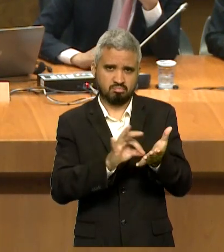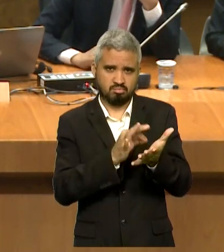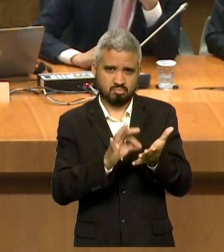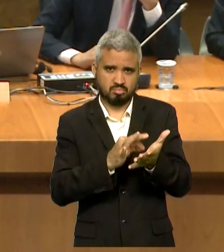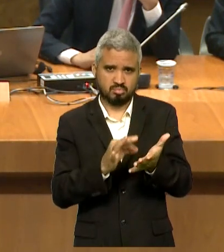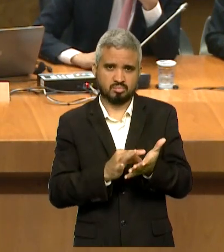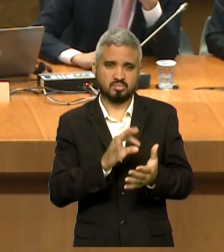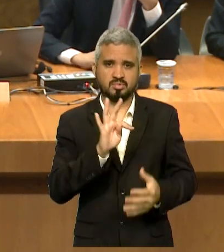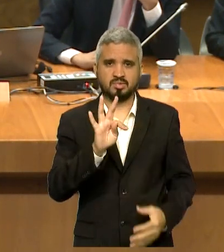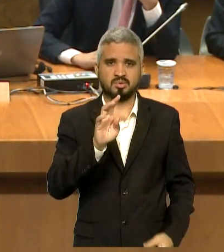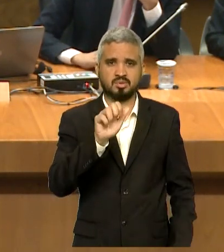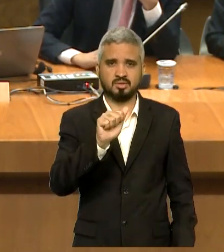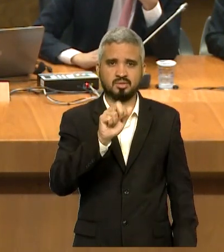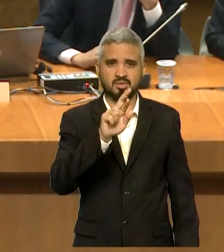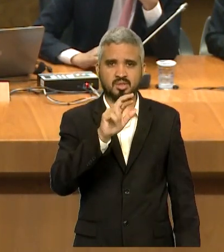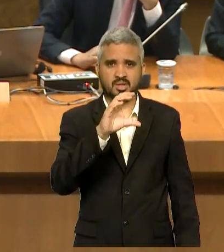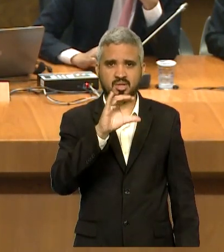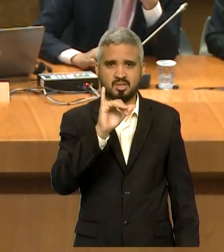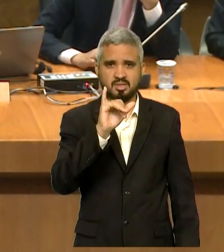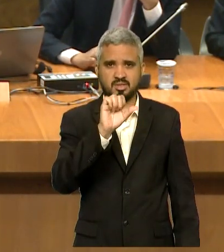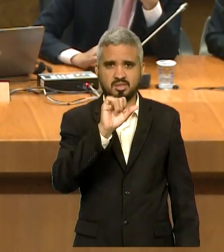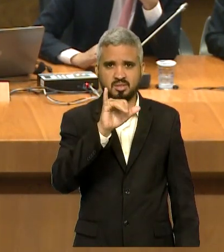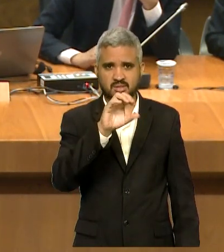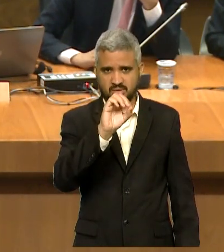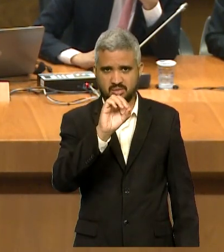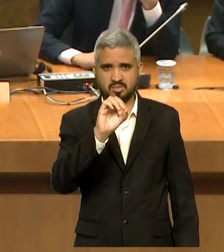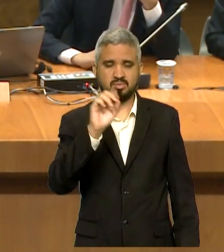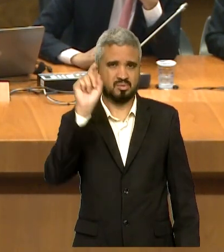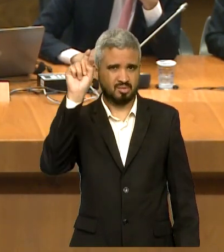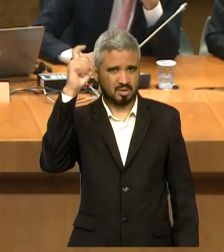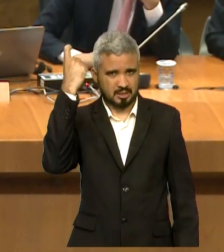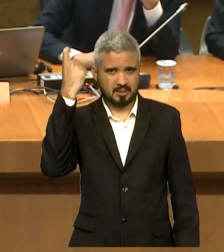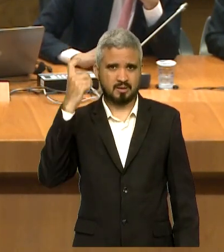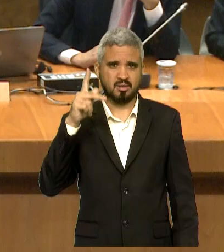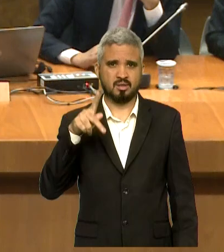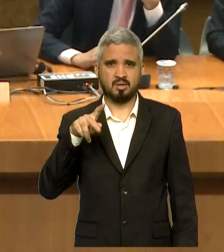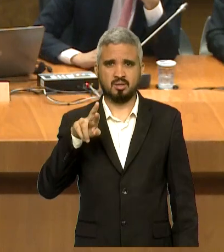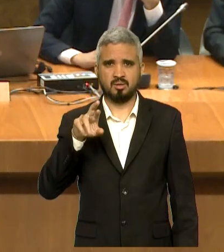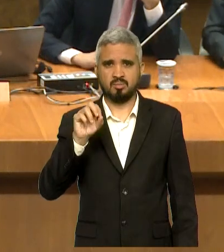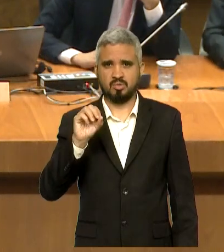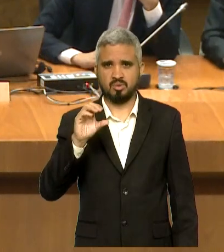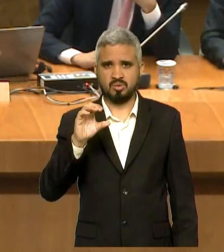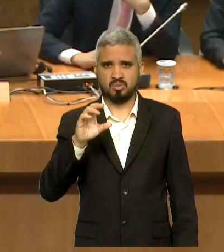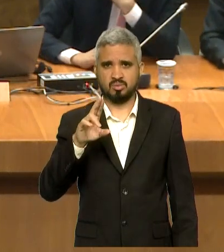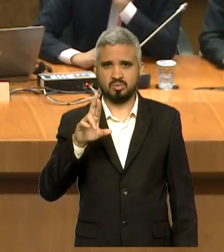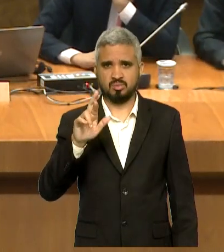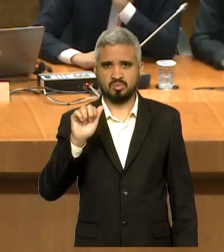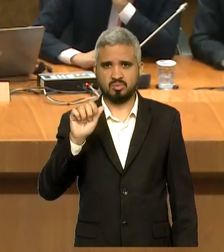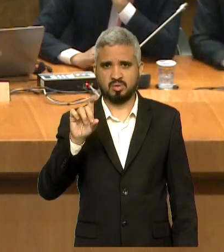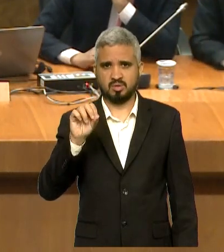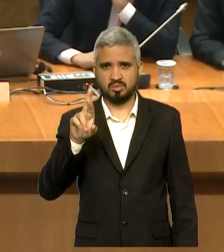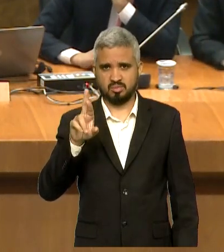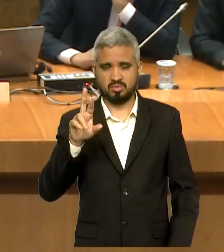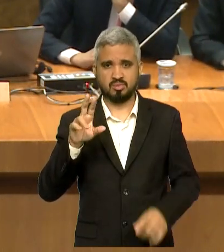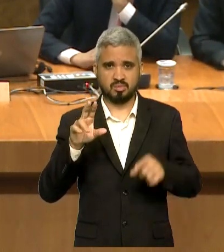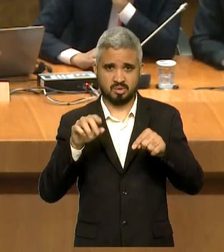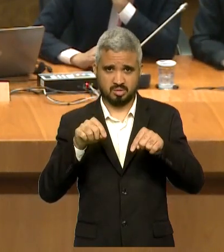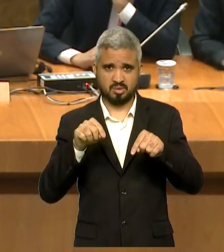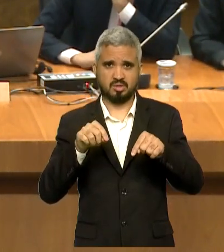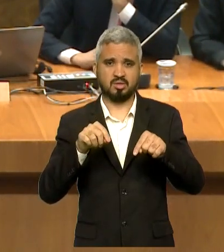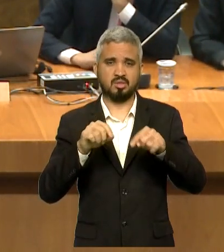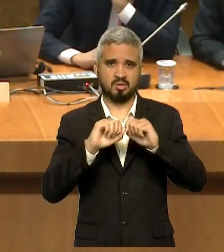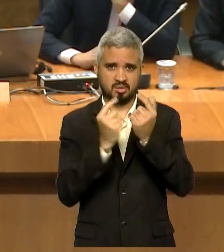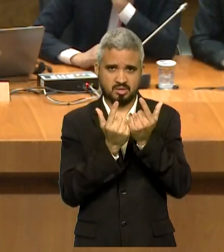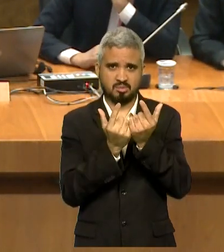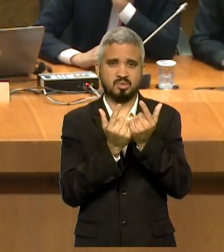foi procurador-geral dessa casa. O deputado Rafael, nosso líder do governo, também pede a subscrição. Outros colegas, a mesa vai